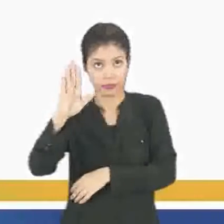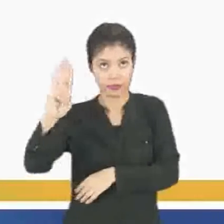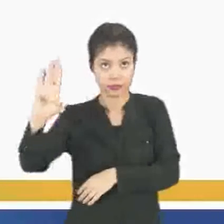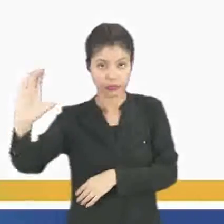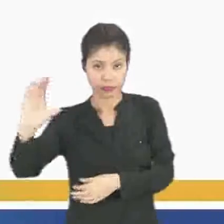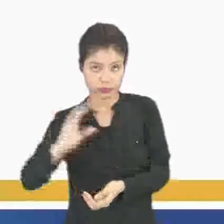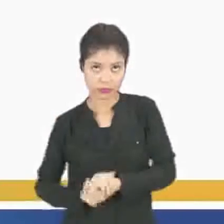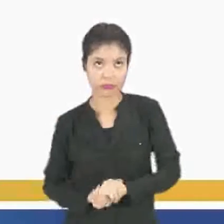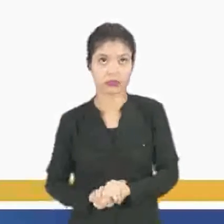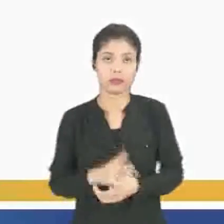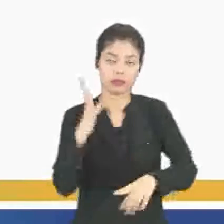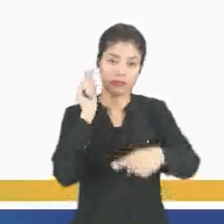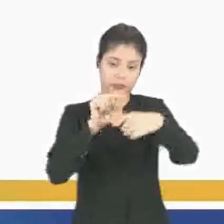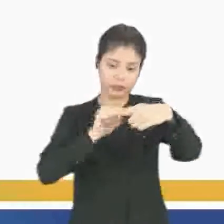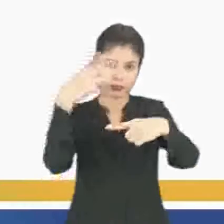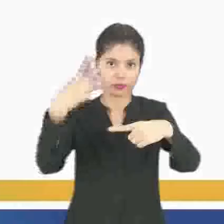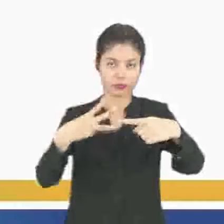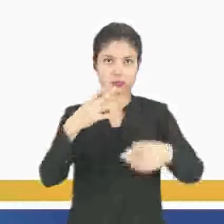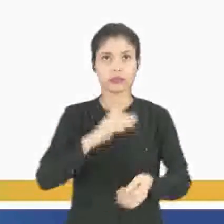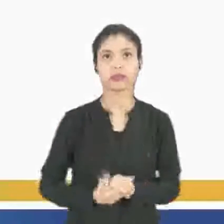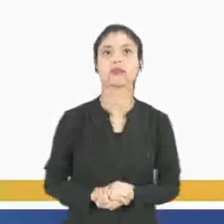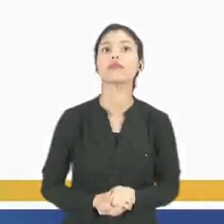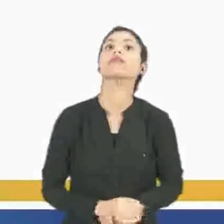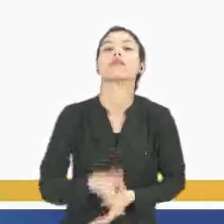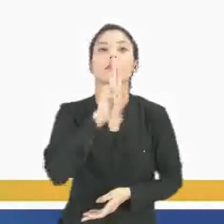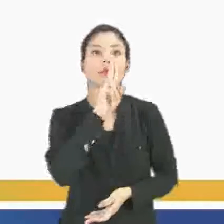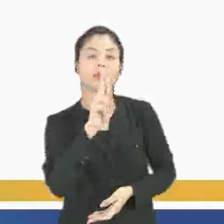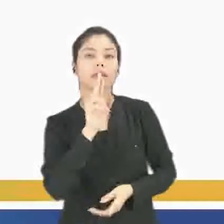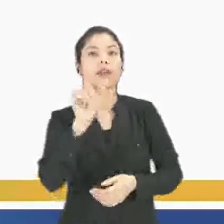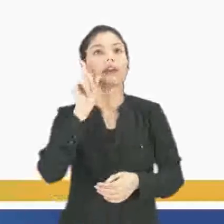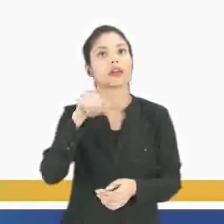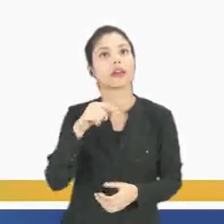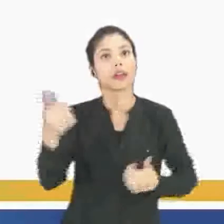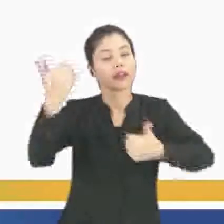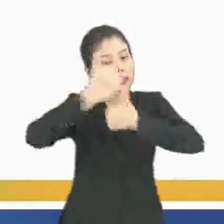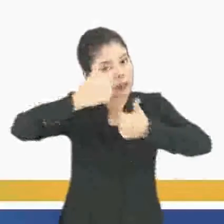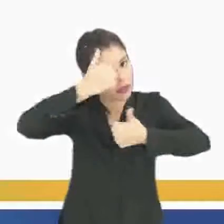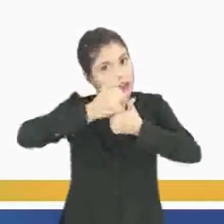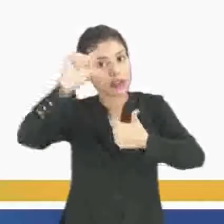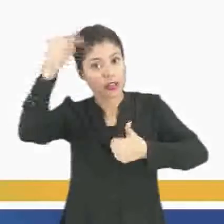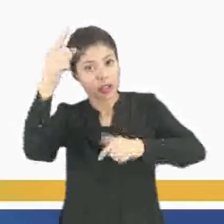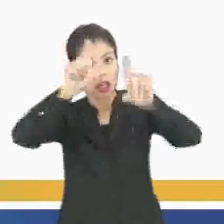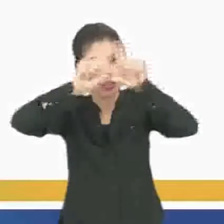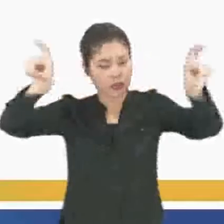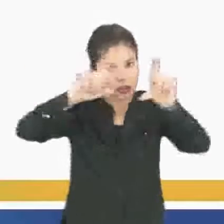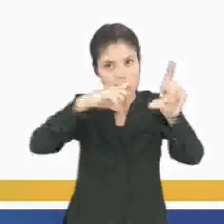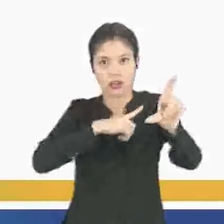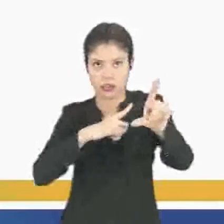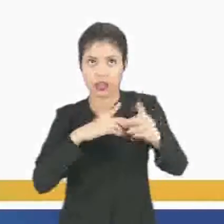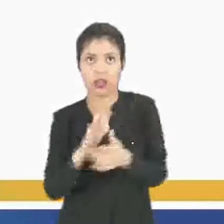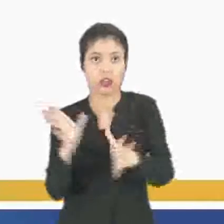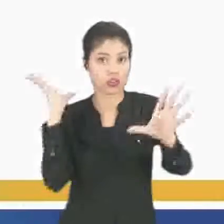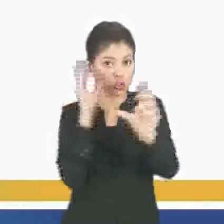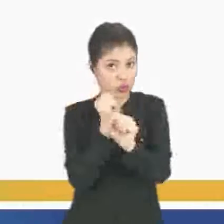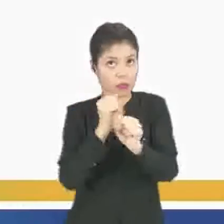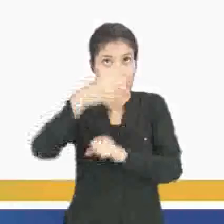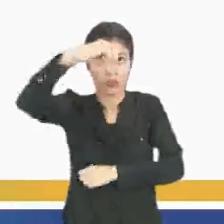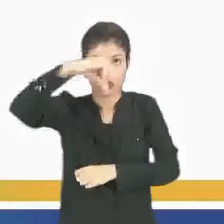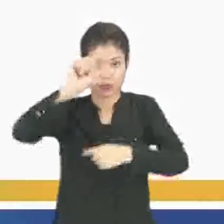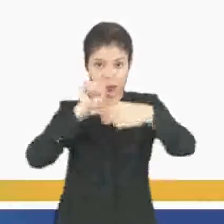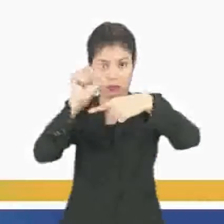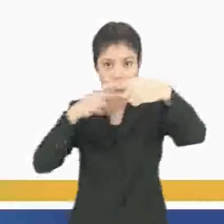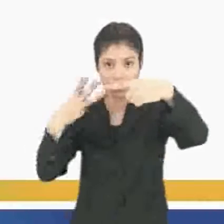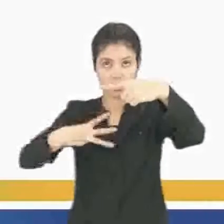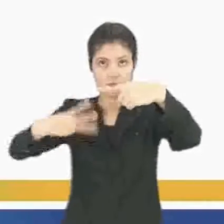mais Y de B, mais Y de C sobre 3. Esses valores aqui é justamente as substituições, tá? Somando aqui deu 9,